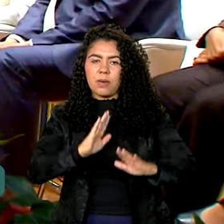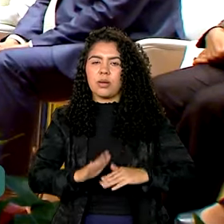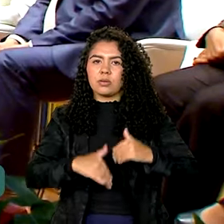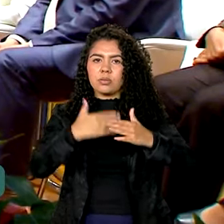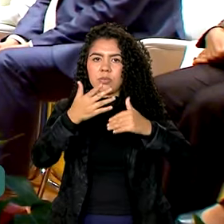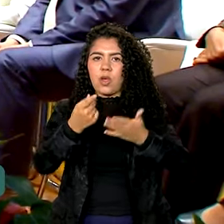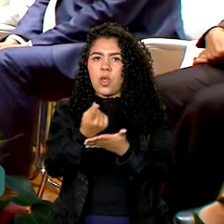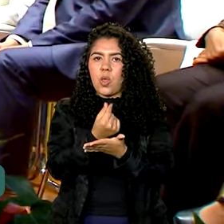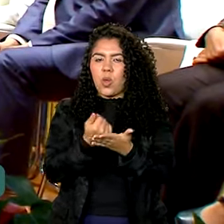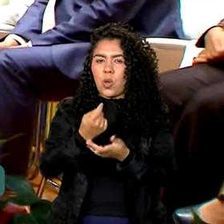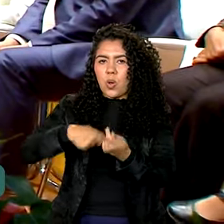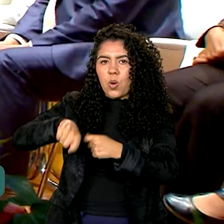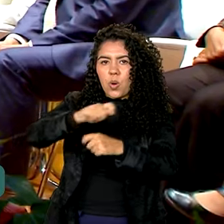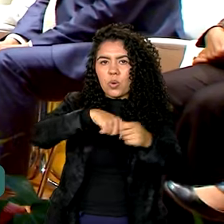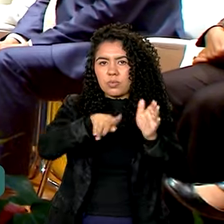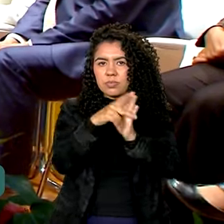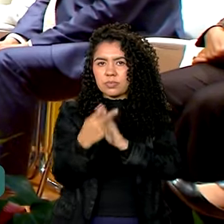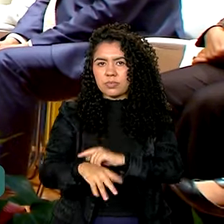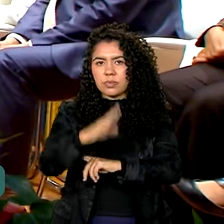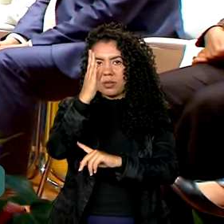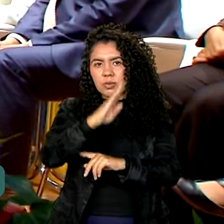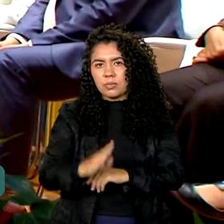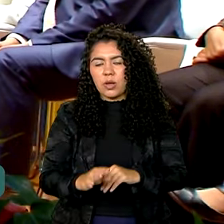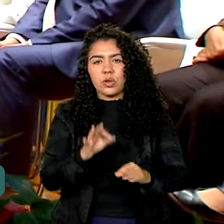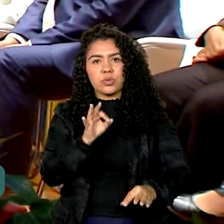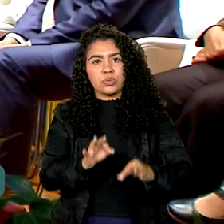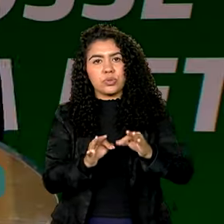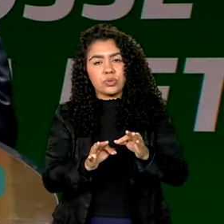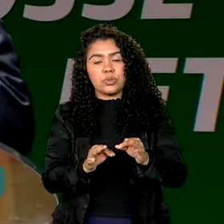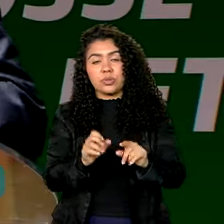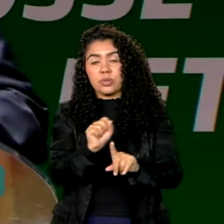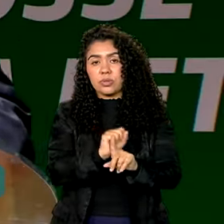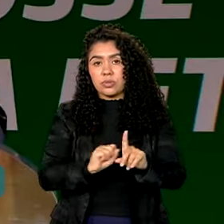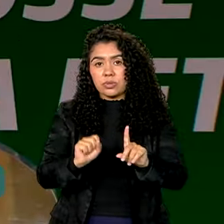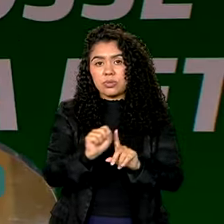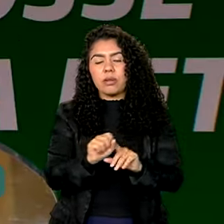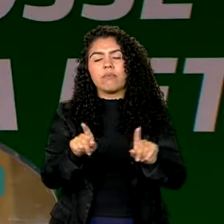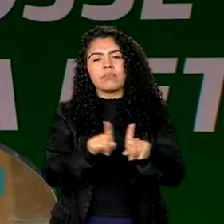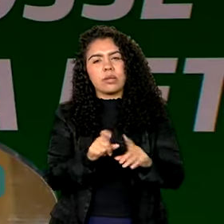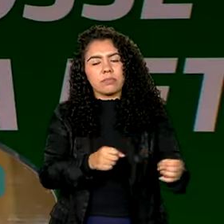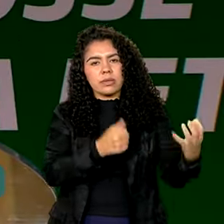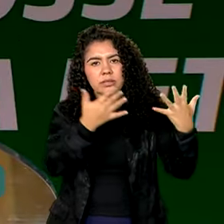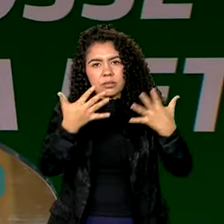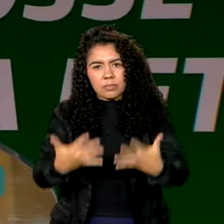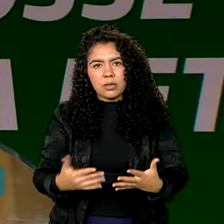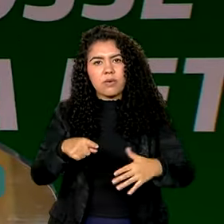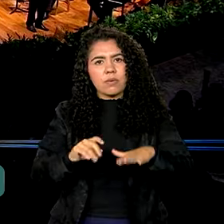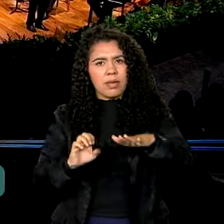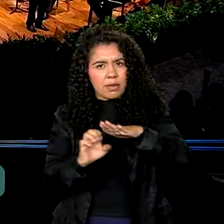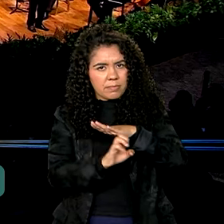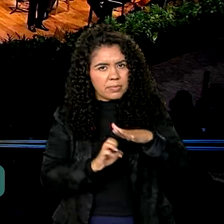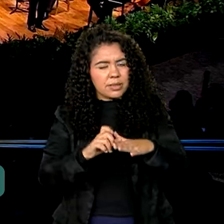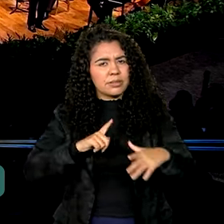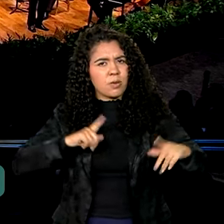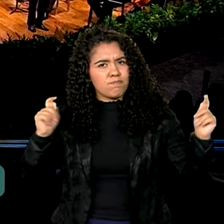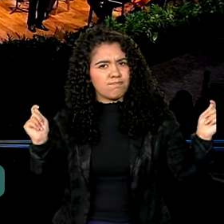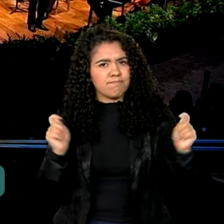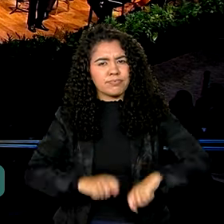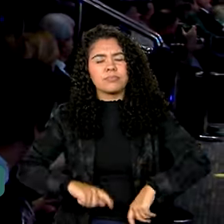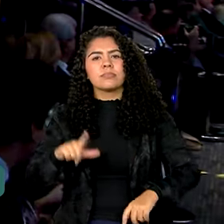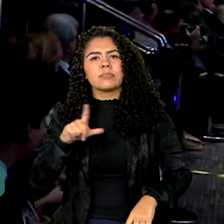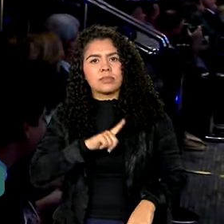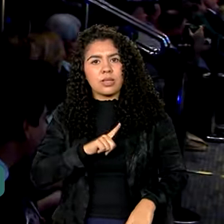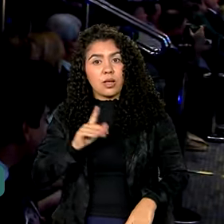desenvolvimento econômico do país com justiça social. Lula destacou a força da empresa e o futuro